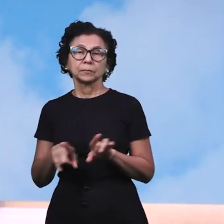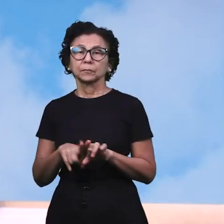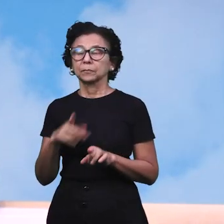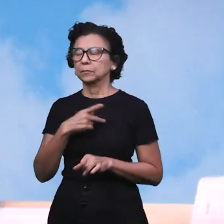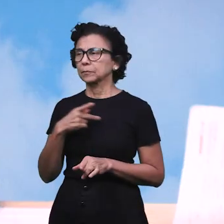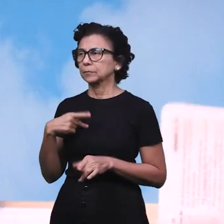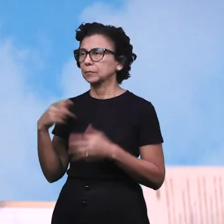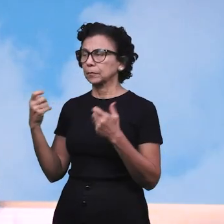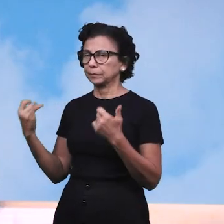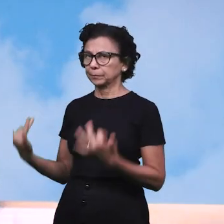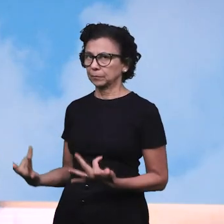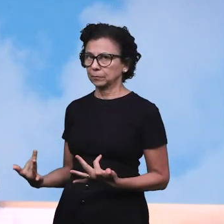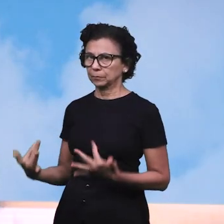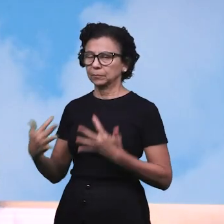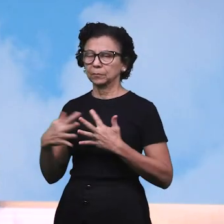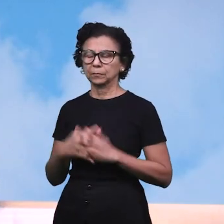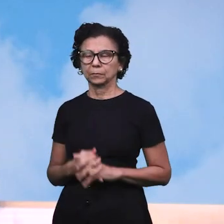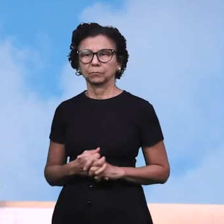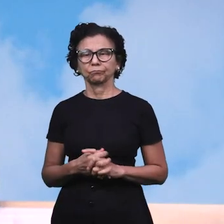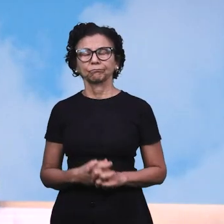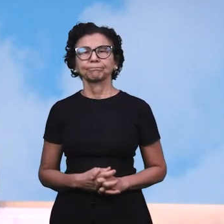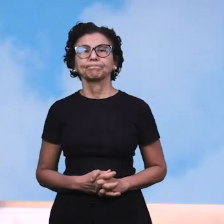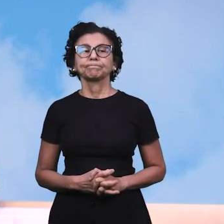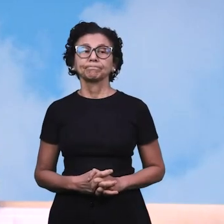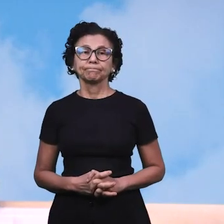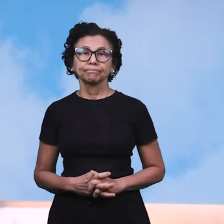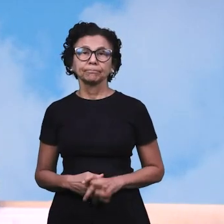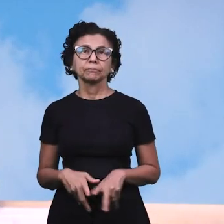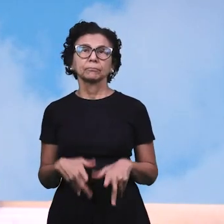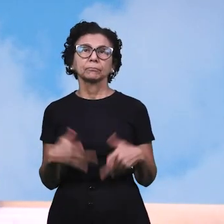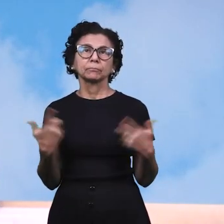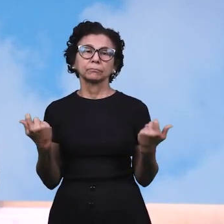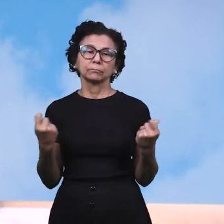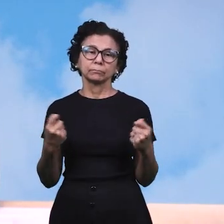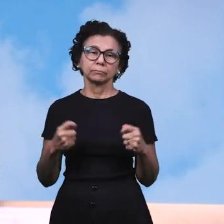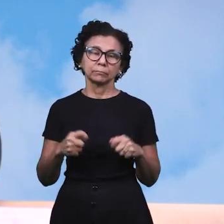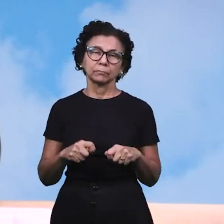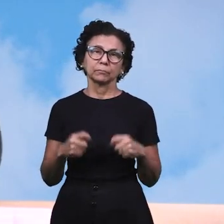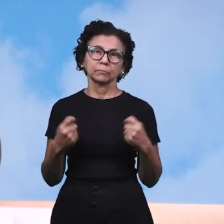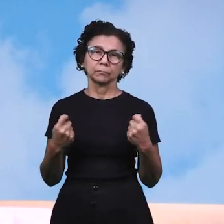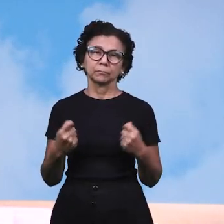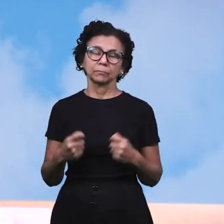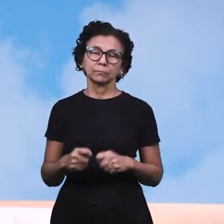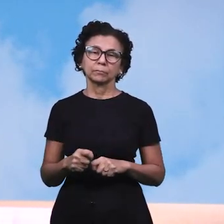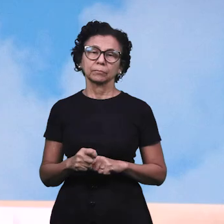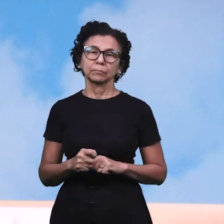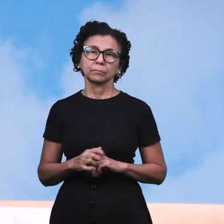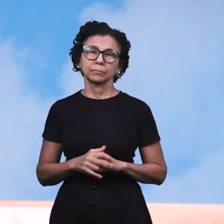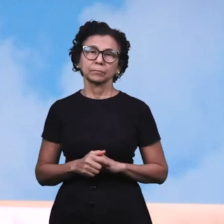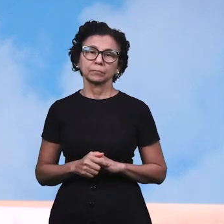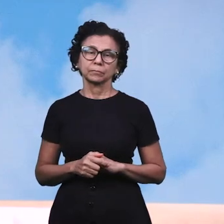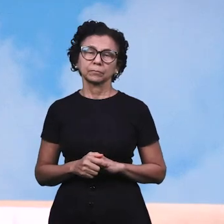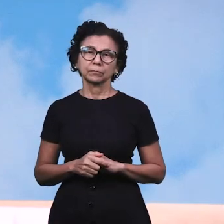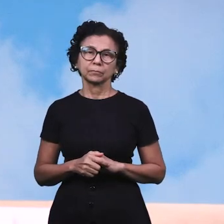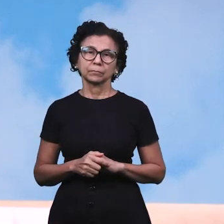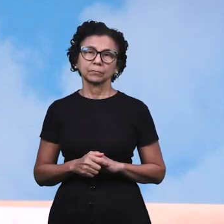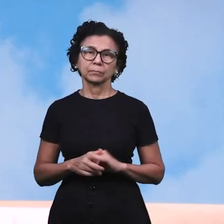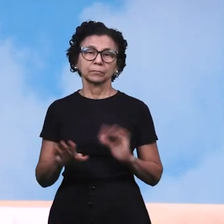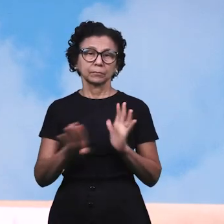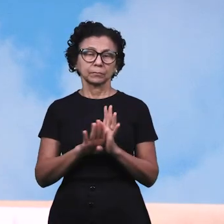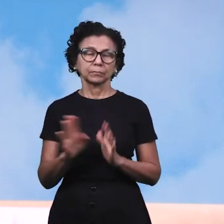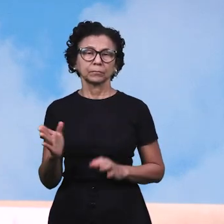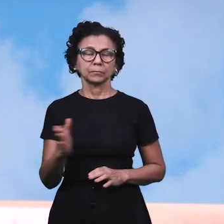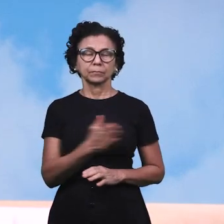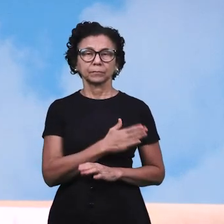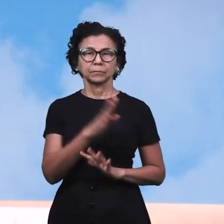falou, tem que ter Benjamim. Então, quando eles se apresentam a primeira vez, o texto que nós lemos